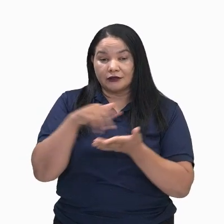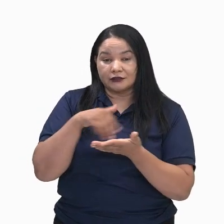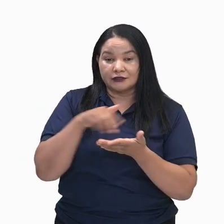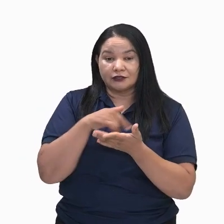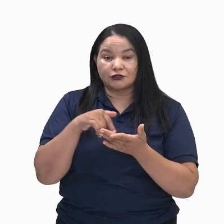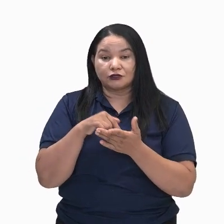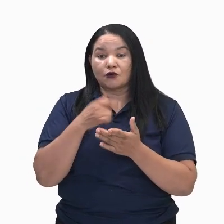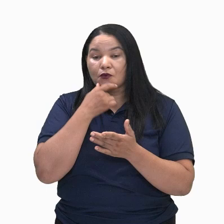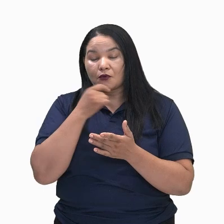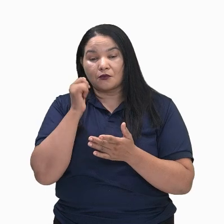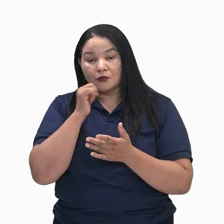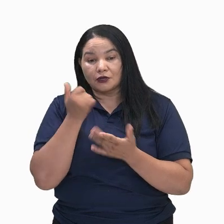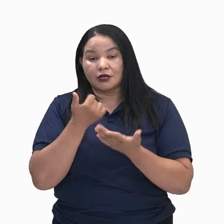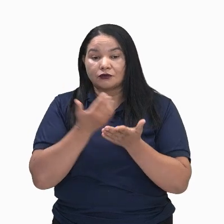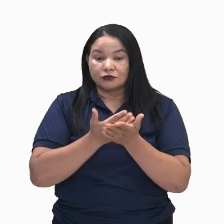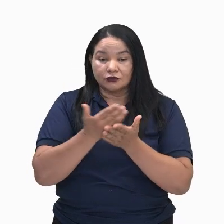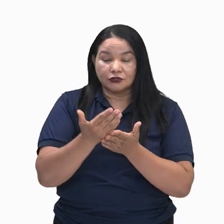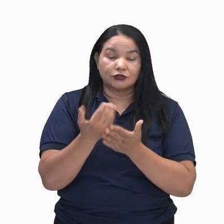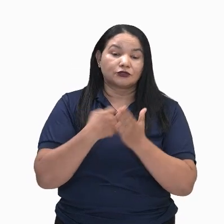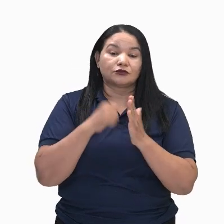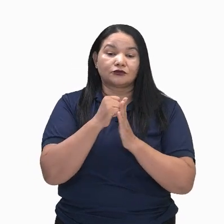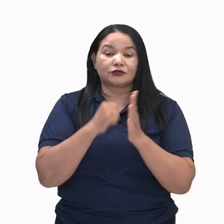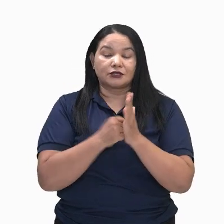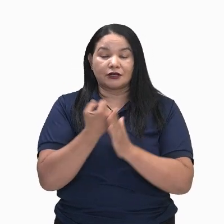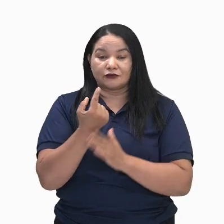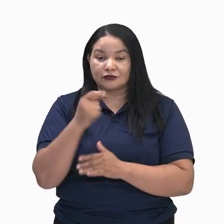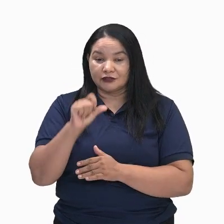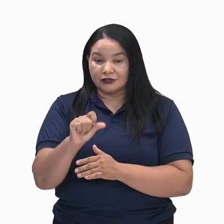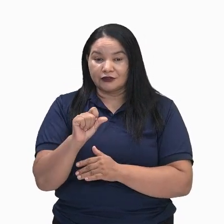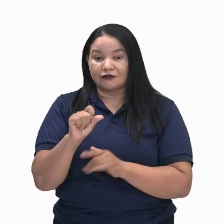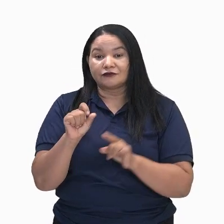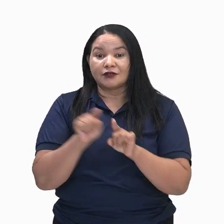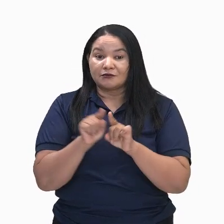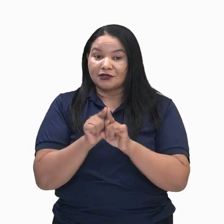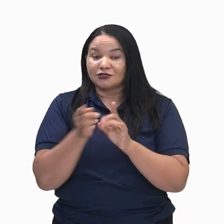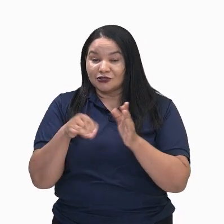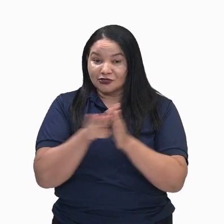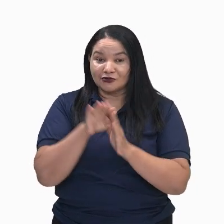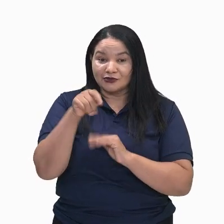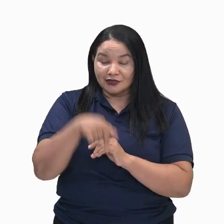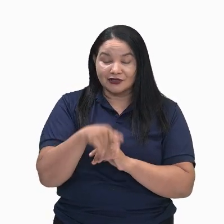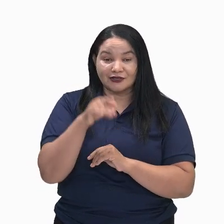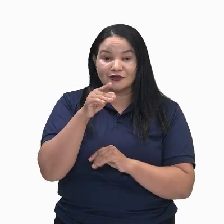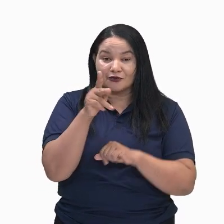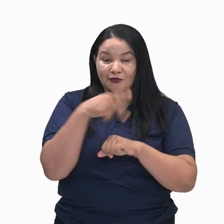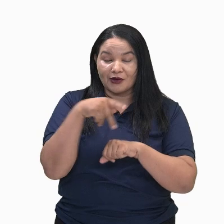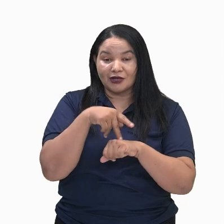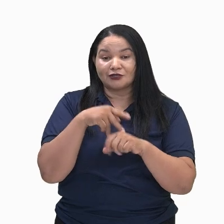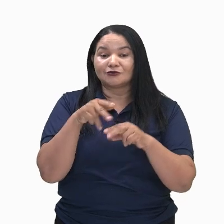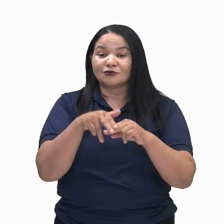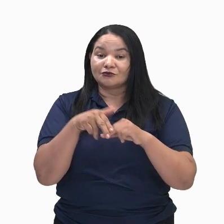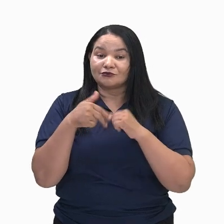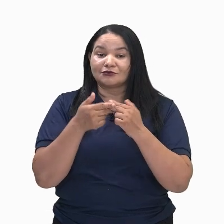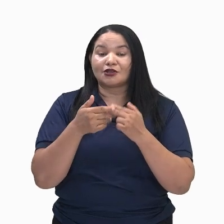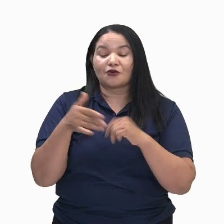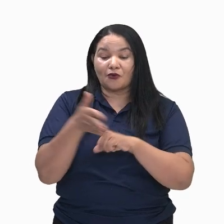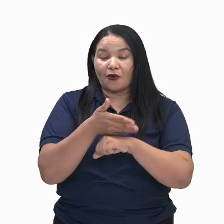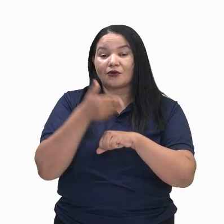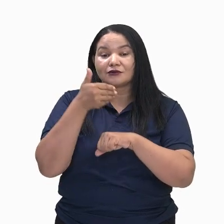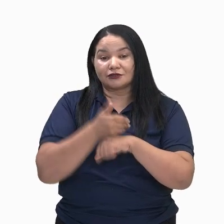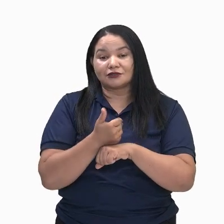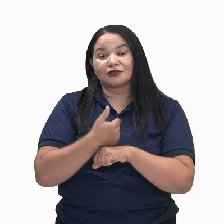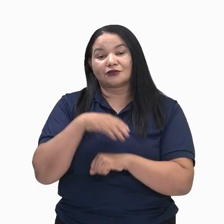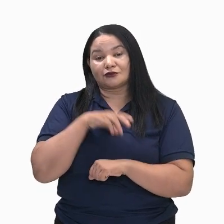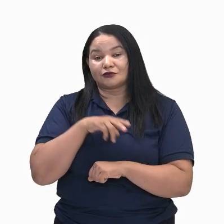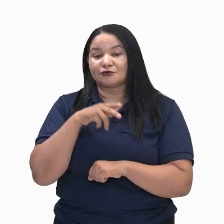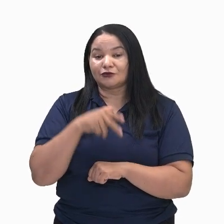populares somente no início do século XIX e chegou aqui no nosso país através dos colonizadores portugueses.